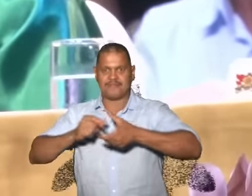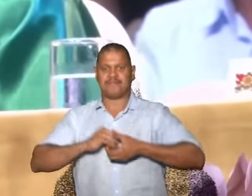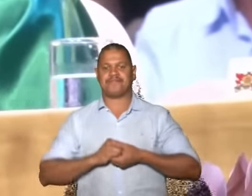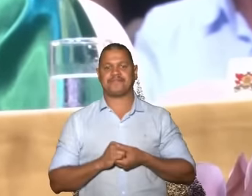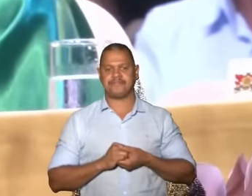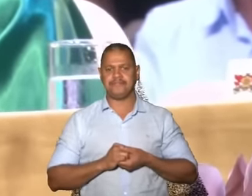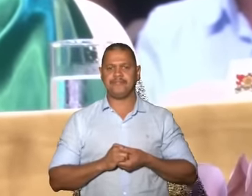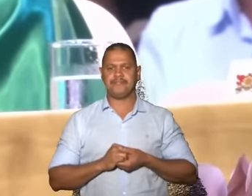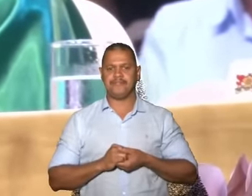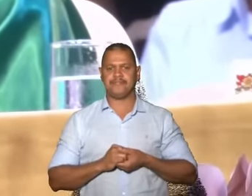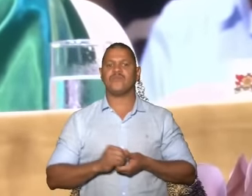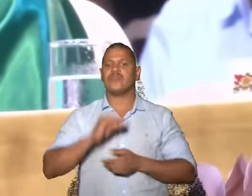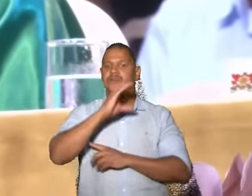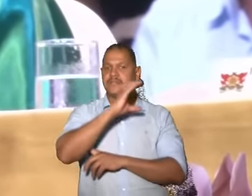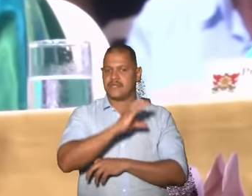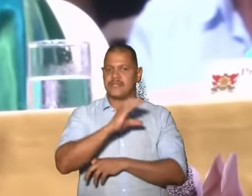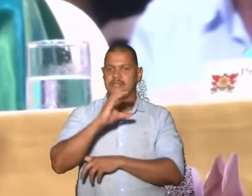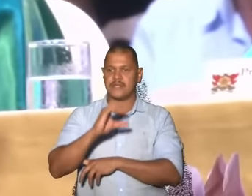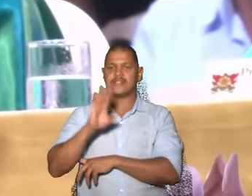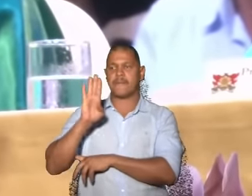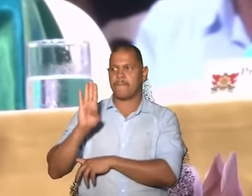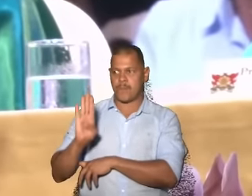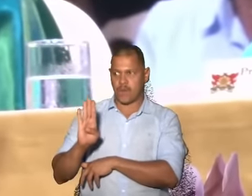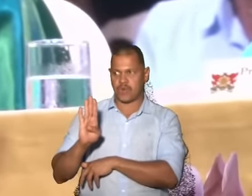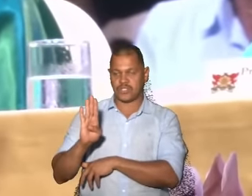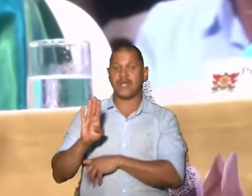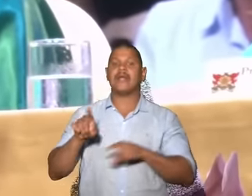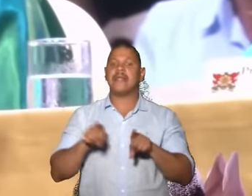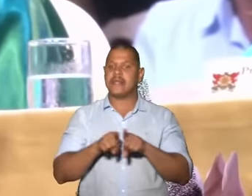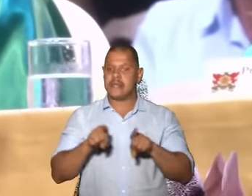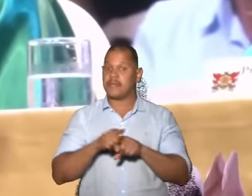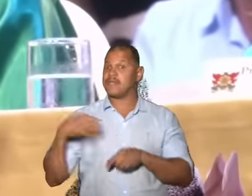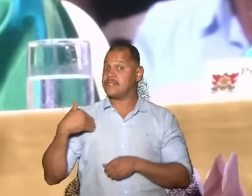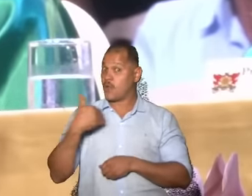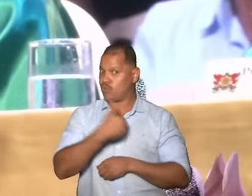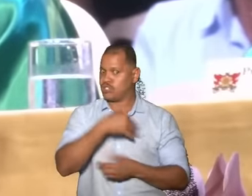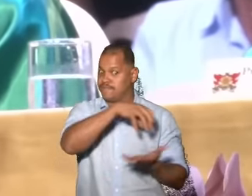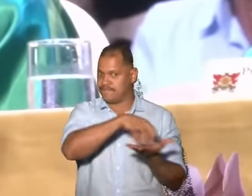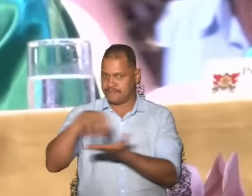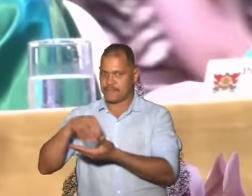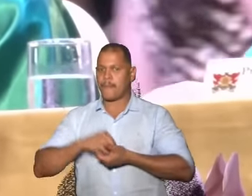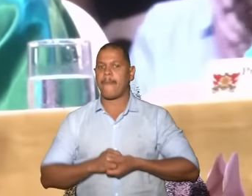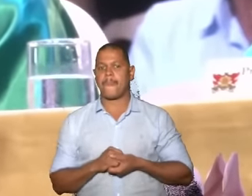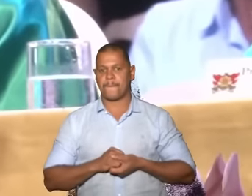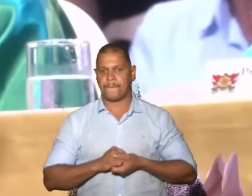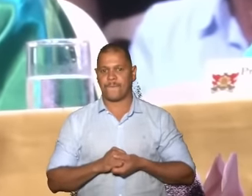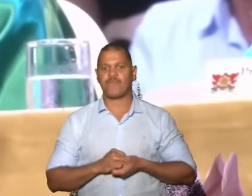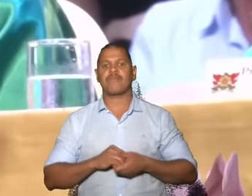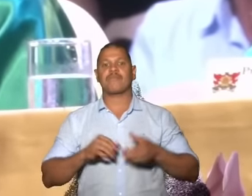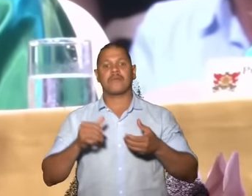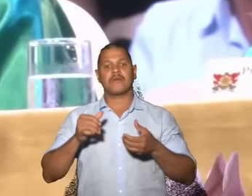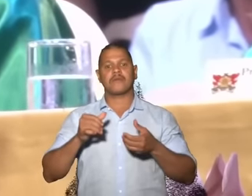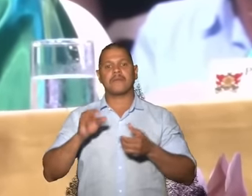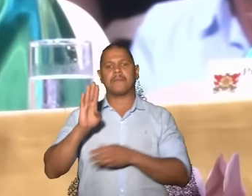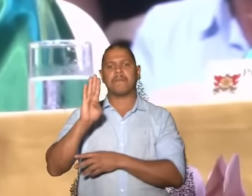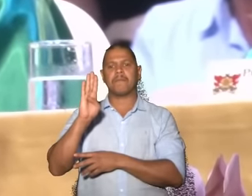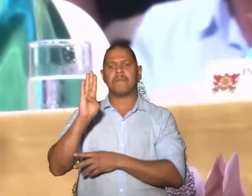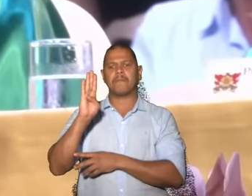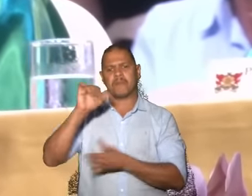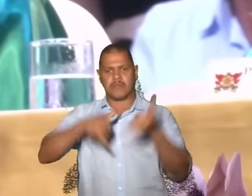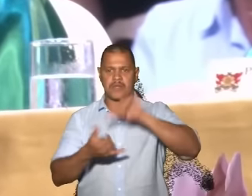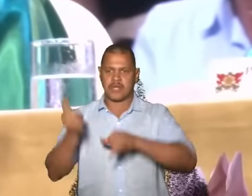Do Centro de Ciências Biológicas e da Saúde, do curso de Bioquímica,